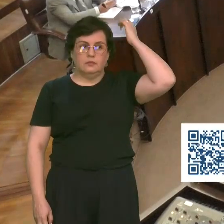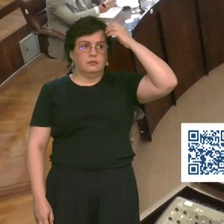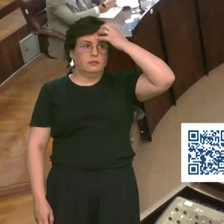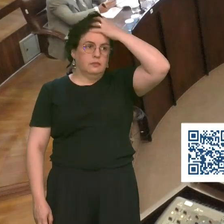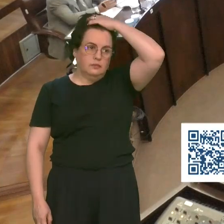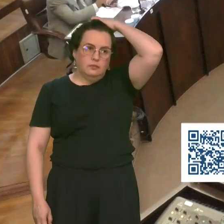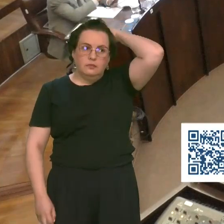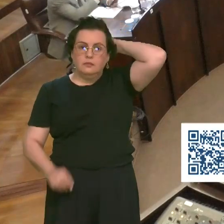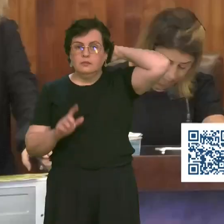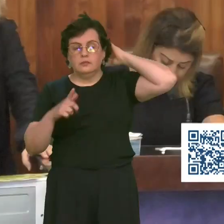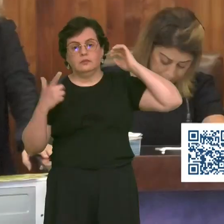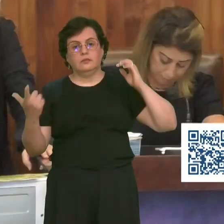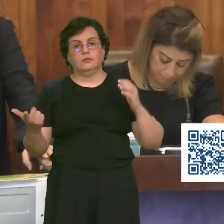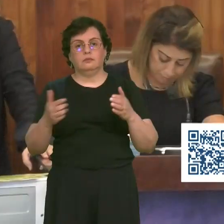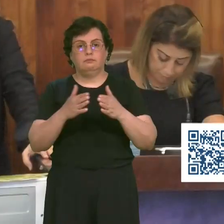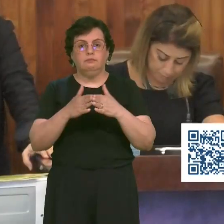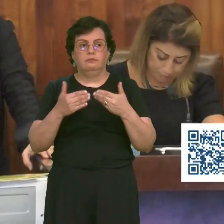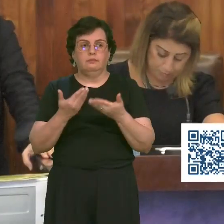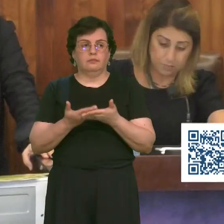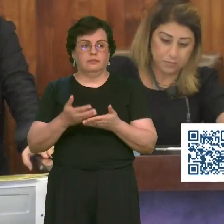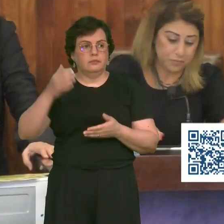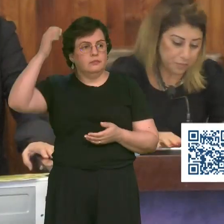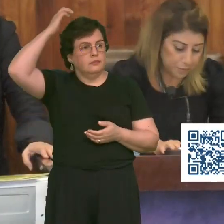vamos ao próximo requerimento